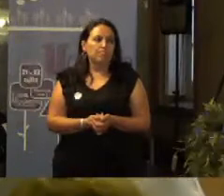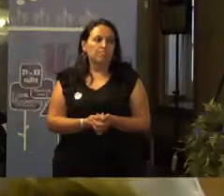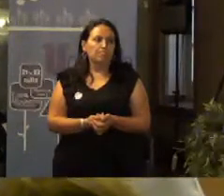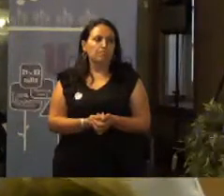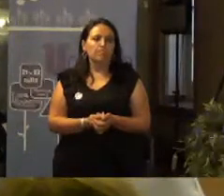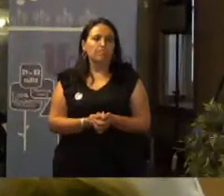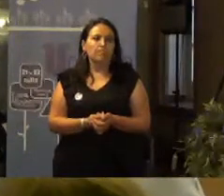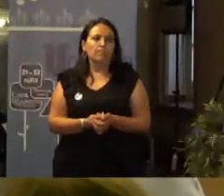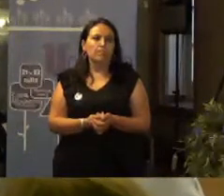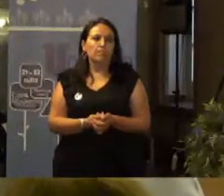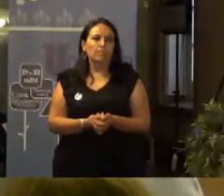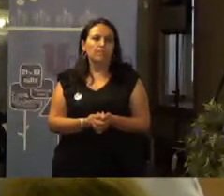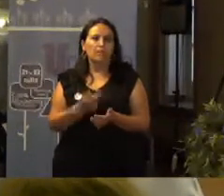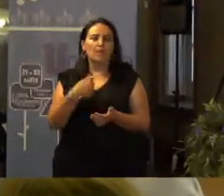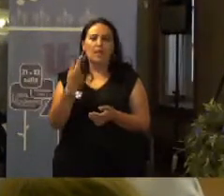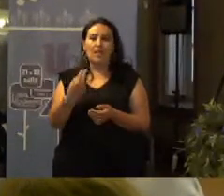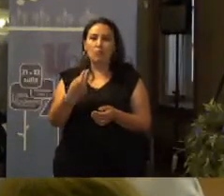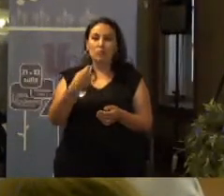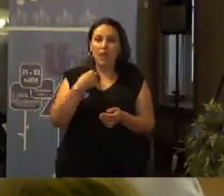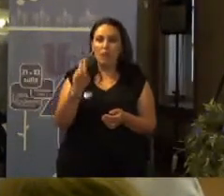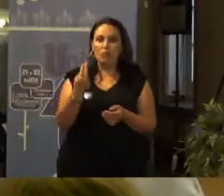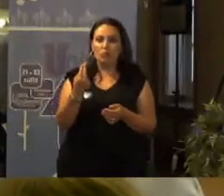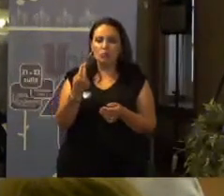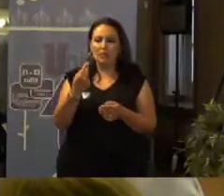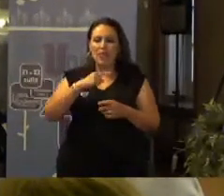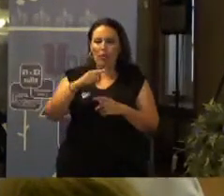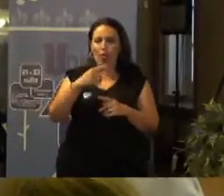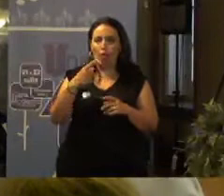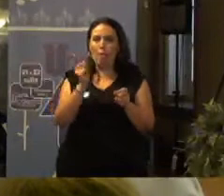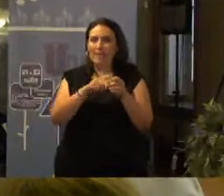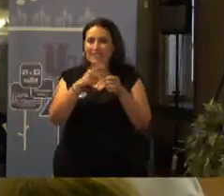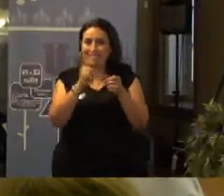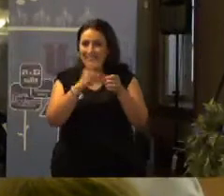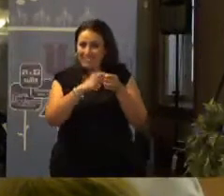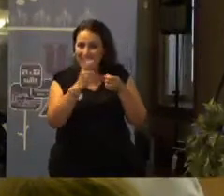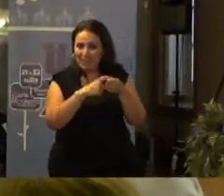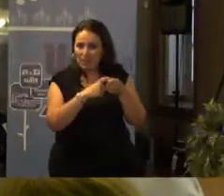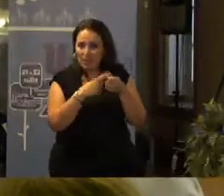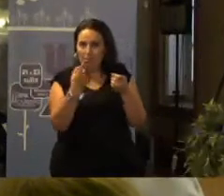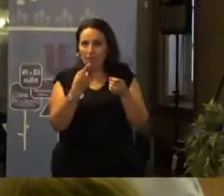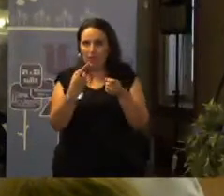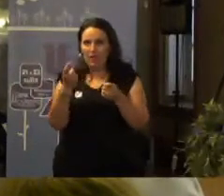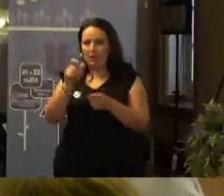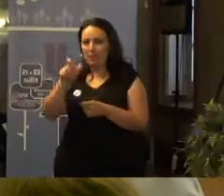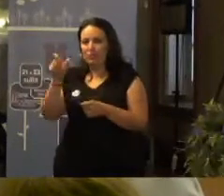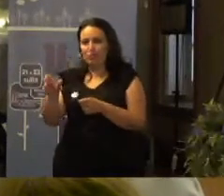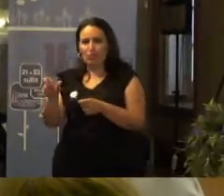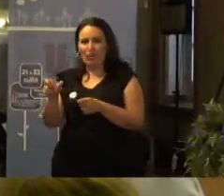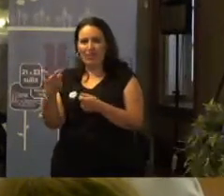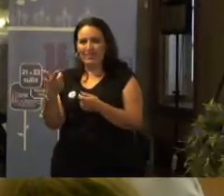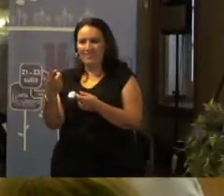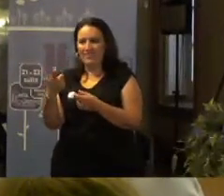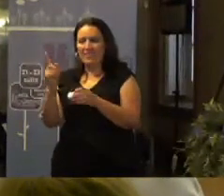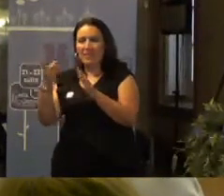quanto mais deputados participam nas direções, menos lugares há para os militantes.